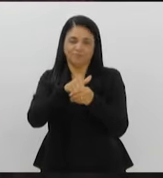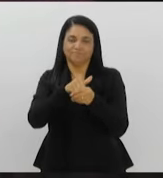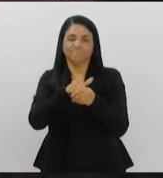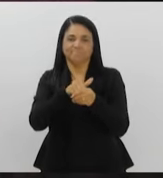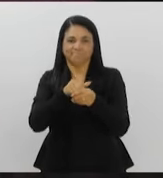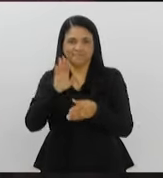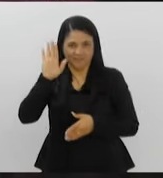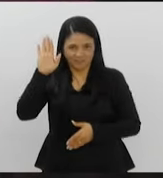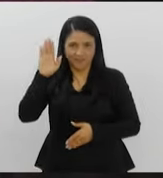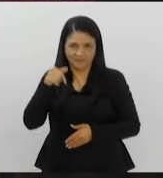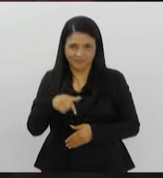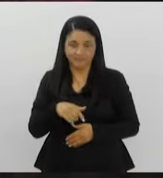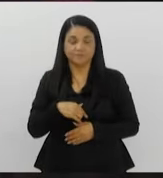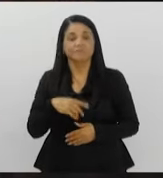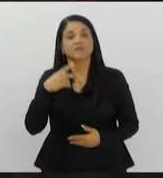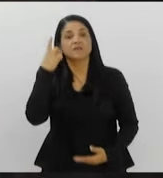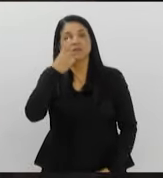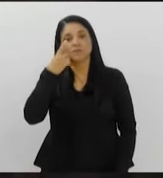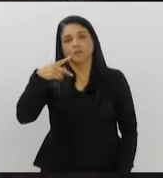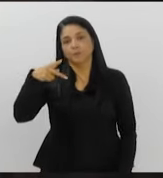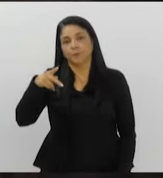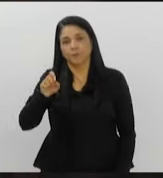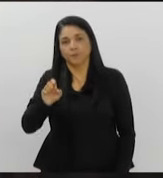Deputado Pedro Brazão.